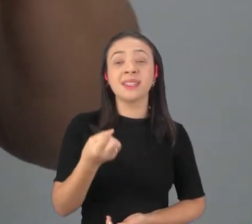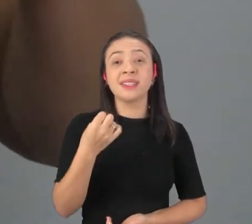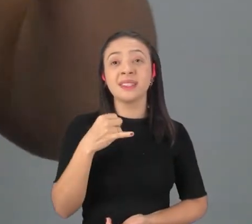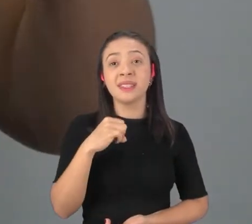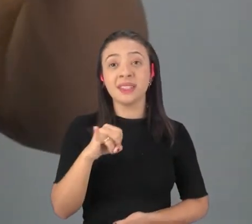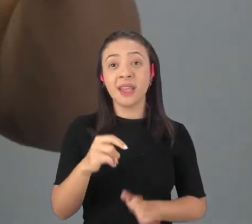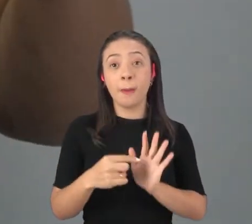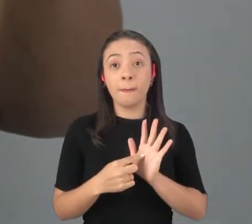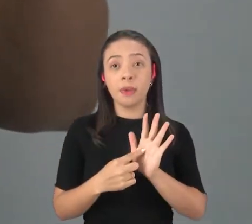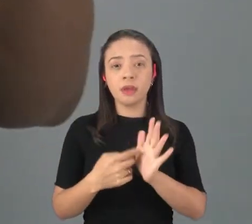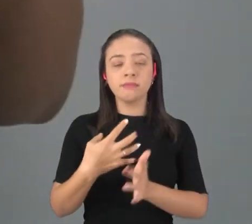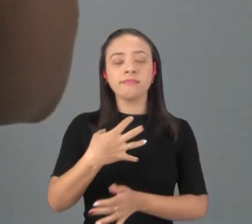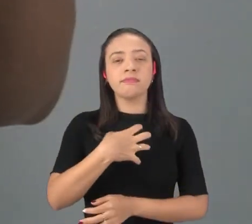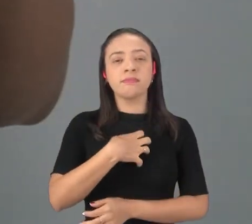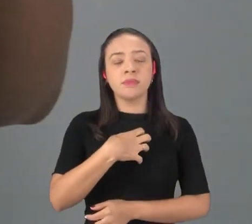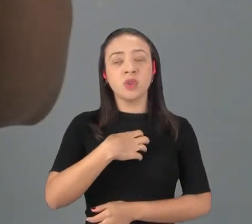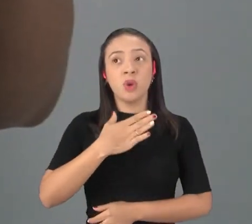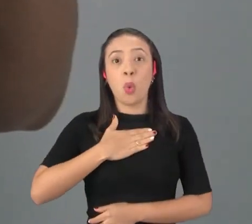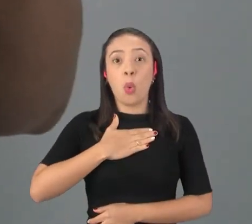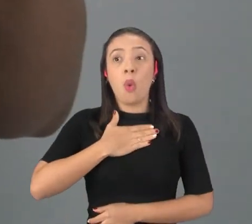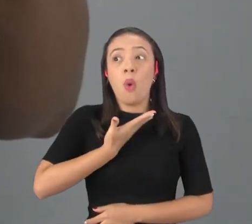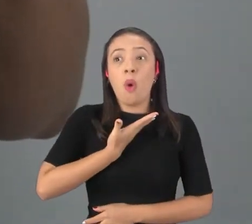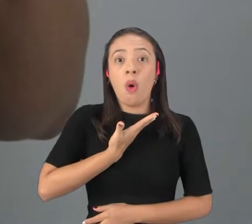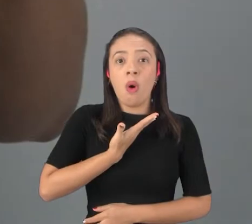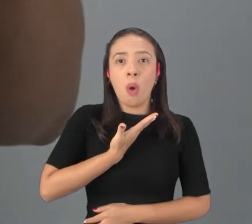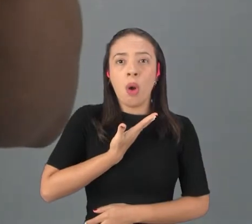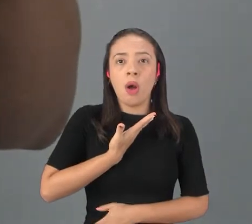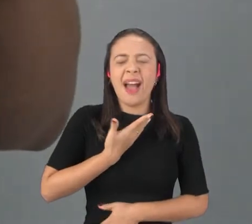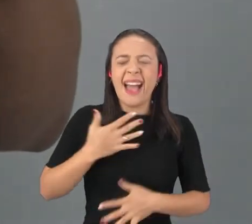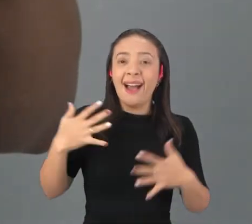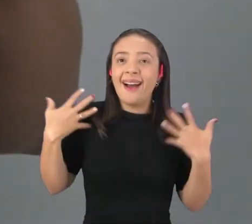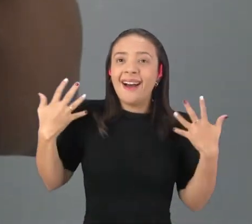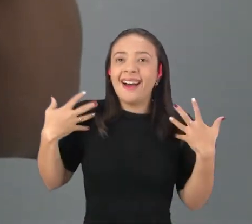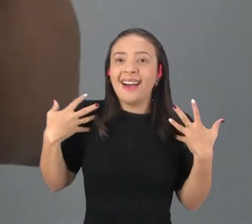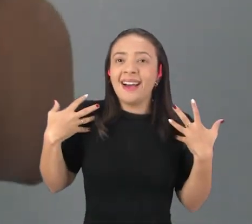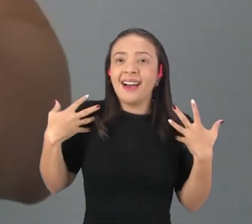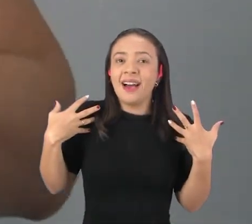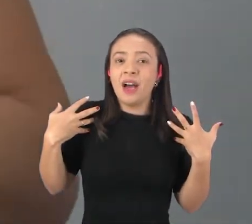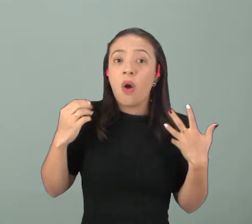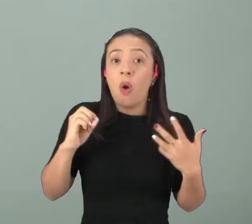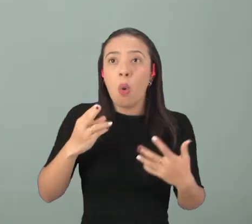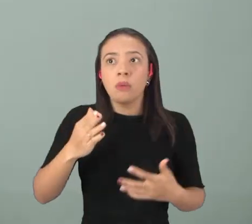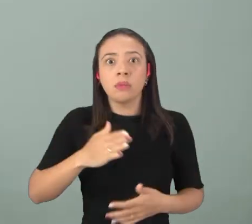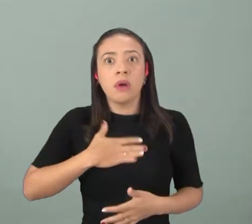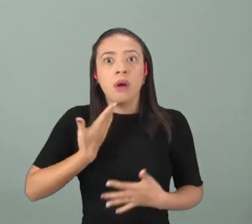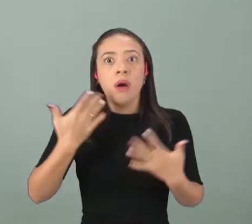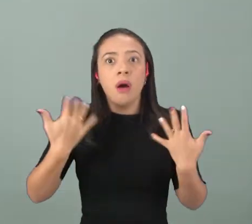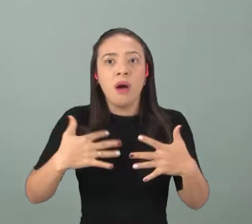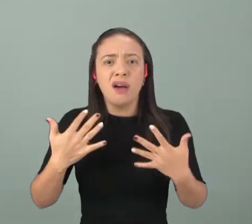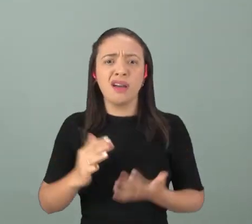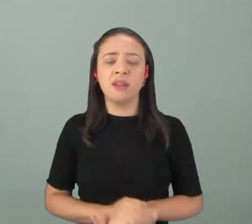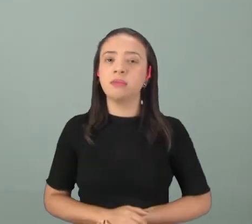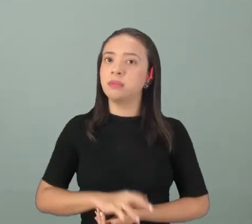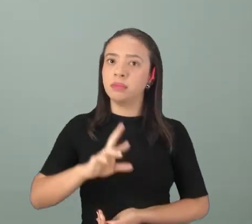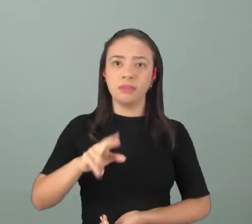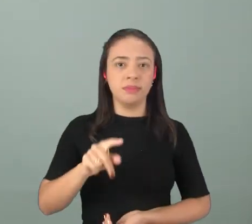mostra sentimentos, susto, alegria, grito ou espanto, ok? Não é